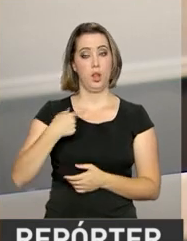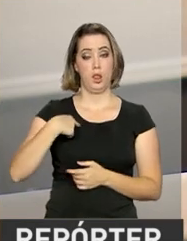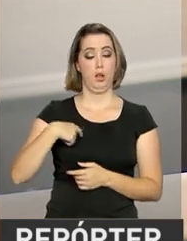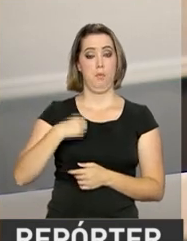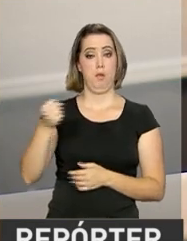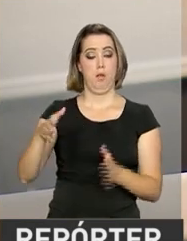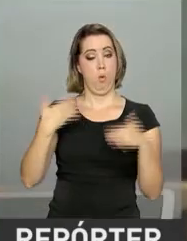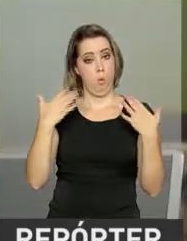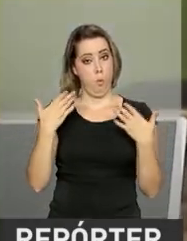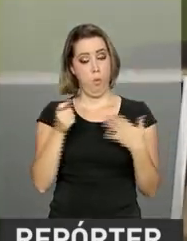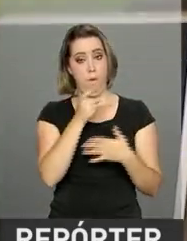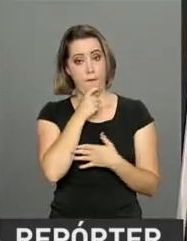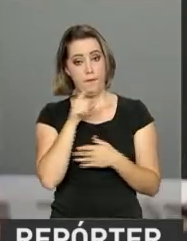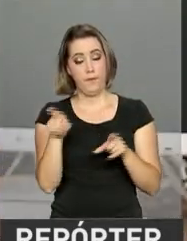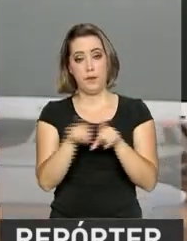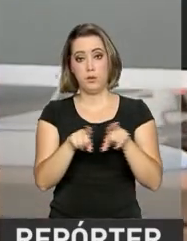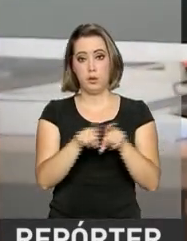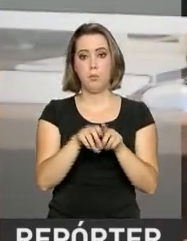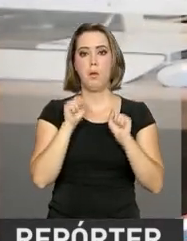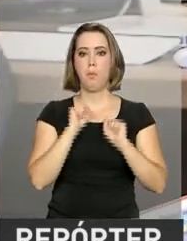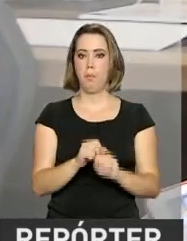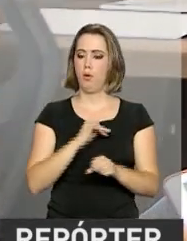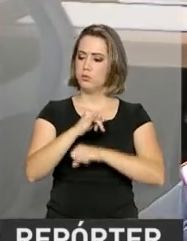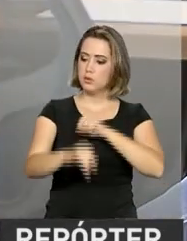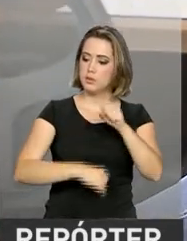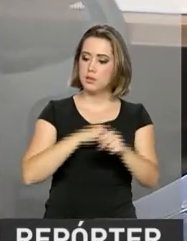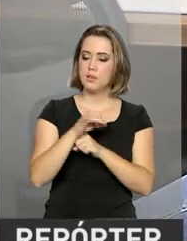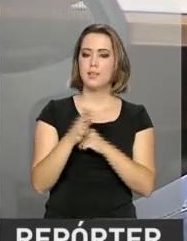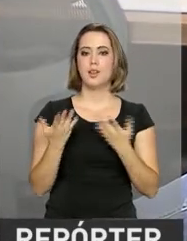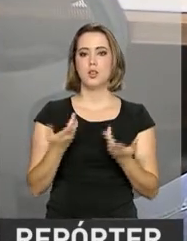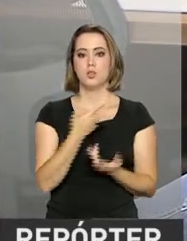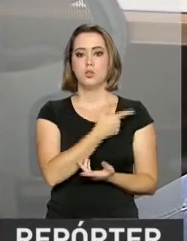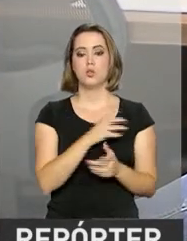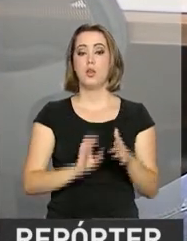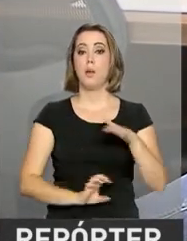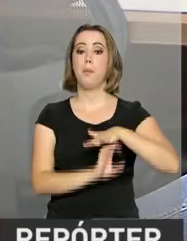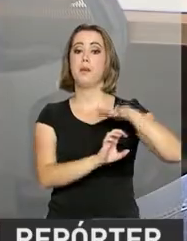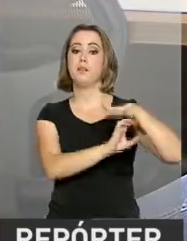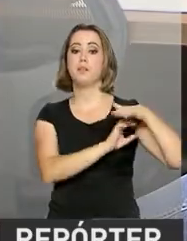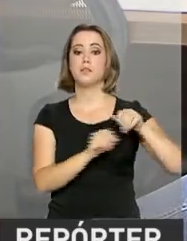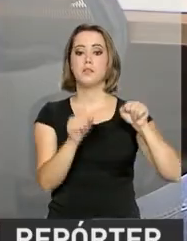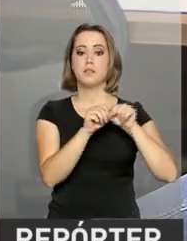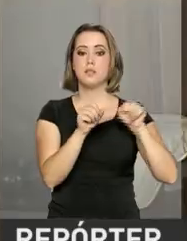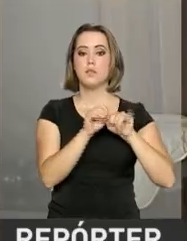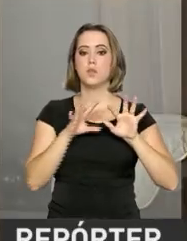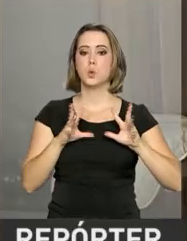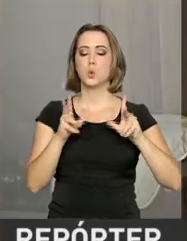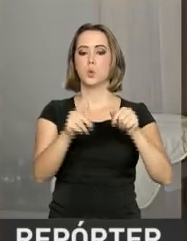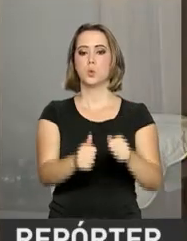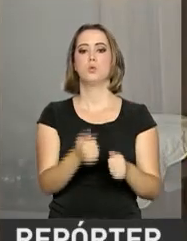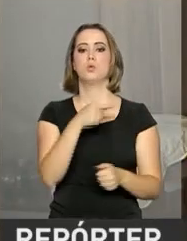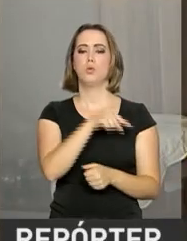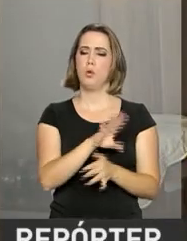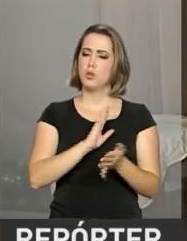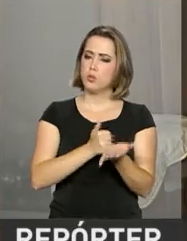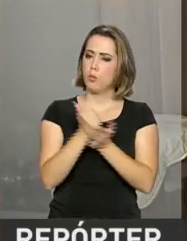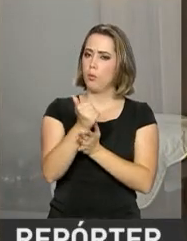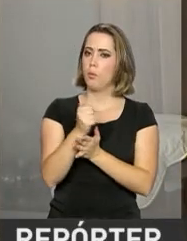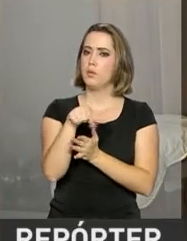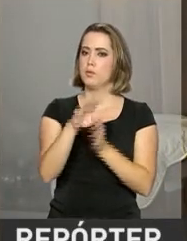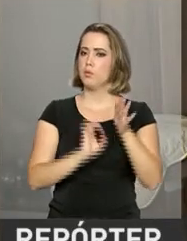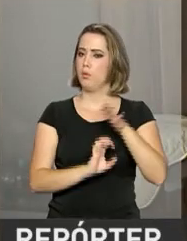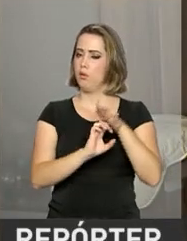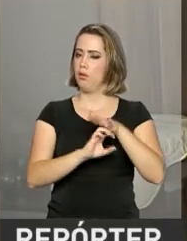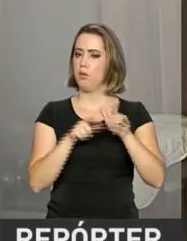também podem ser controlados pela internet foi a empresa do ronaldo que fez a automação da casa ele está nesse mercado há